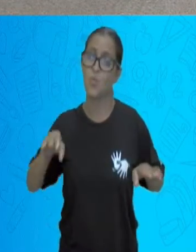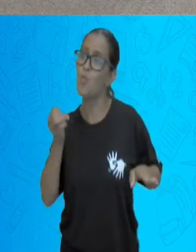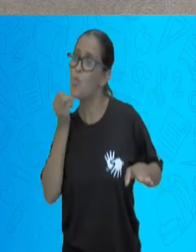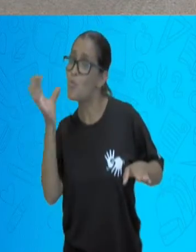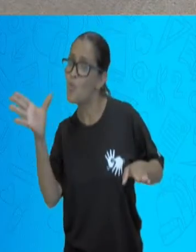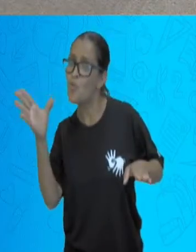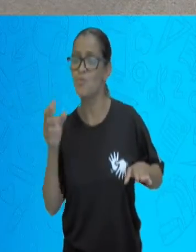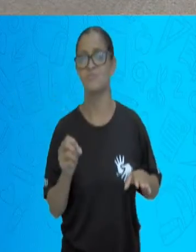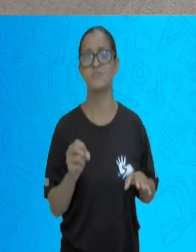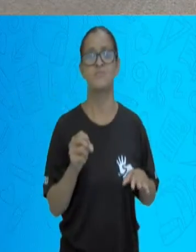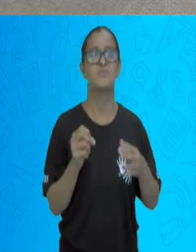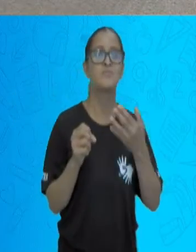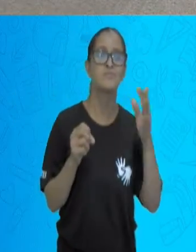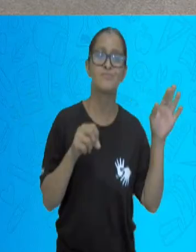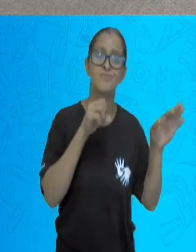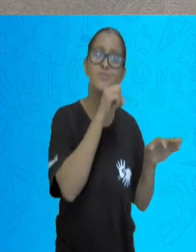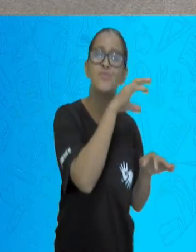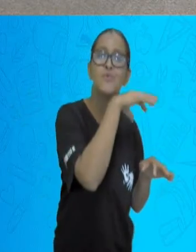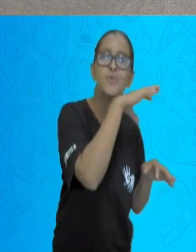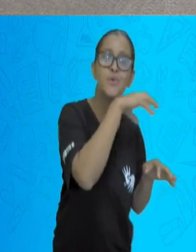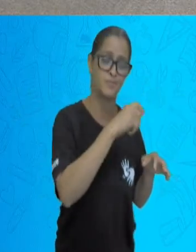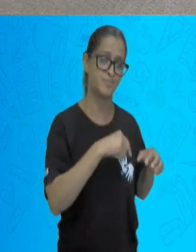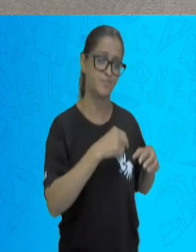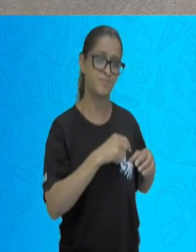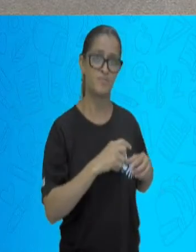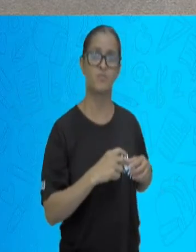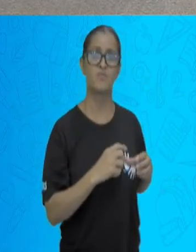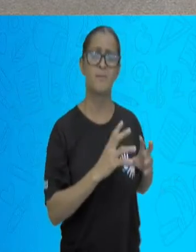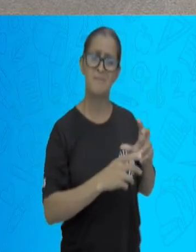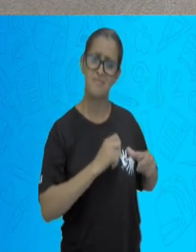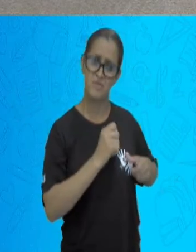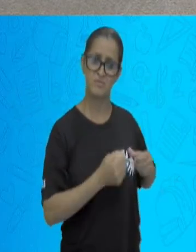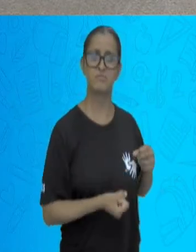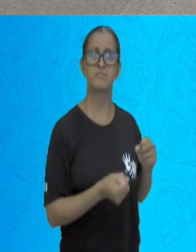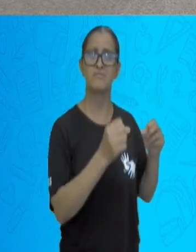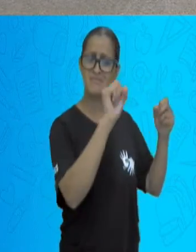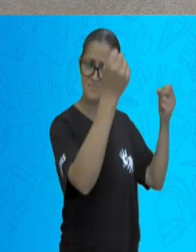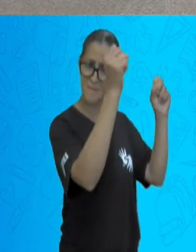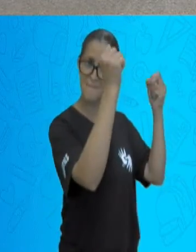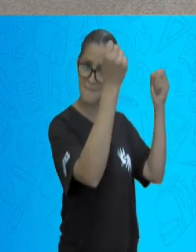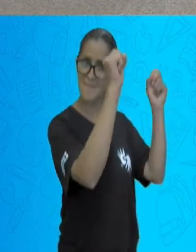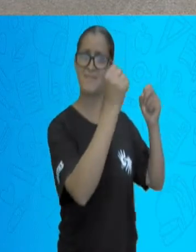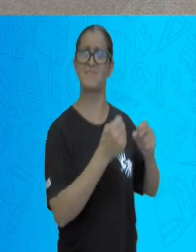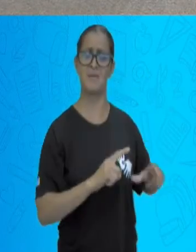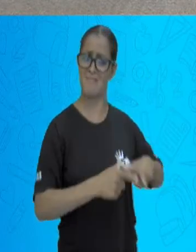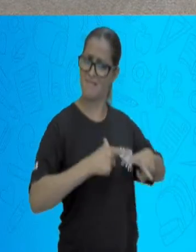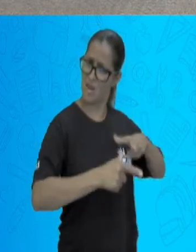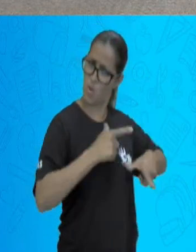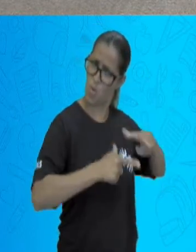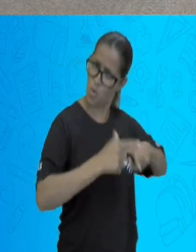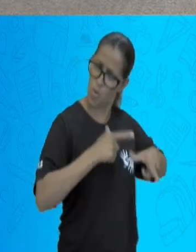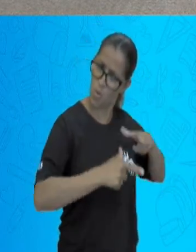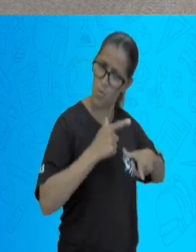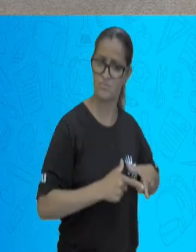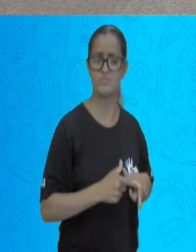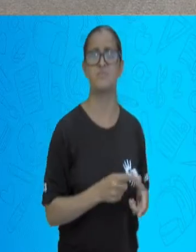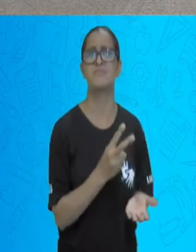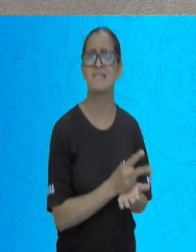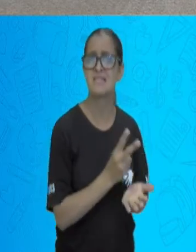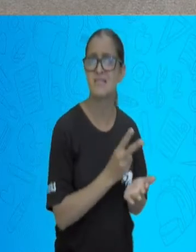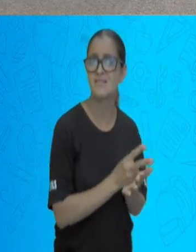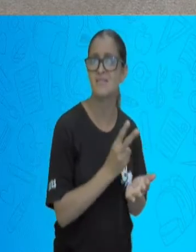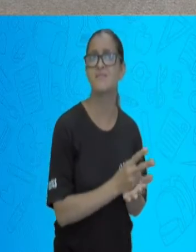E fizesse o retorno, como se estivesse dentro de uma máquina. Nós somos uma grande máquina, né? Bom, aí nós